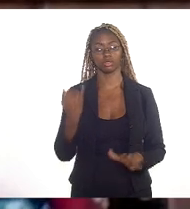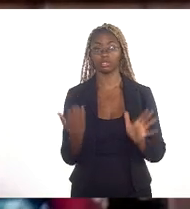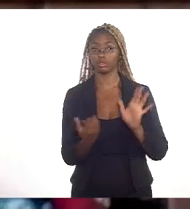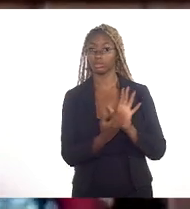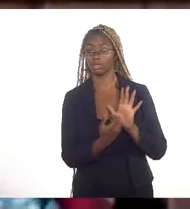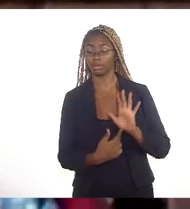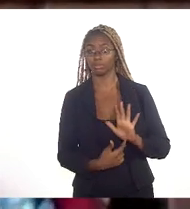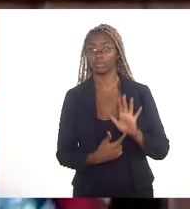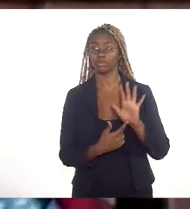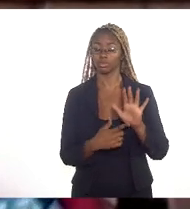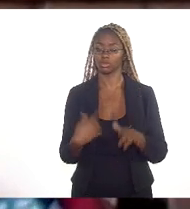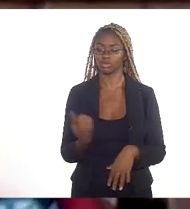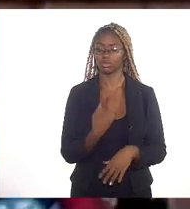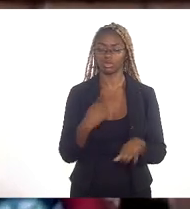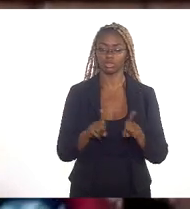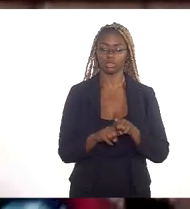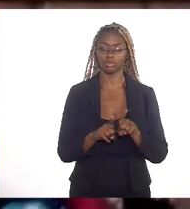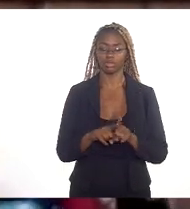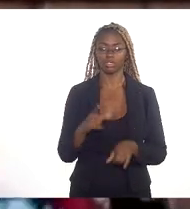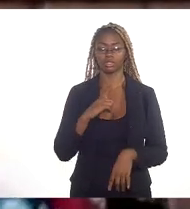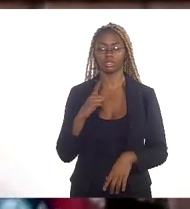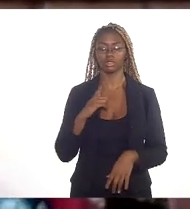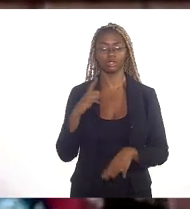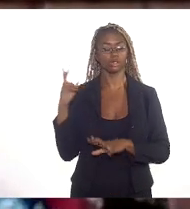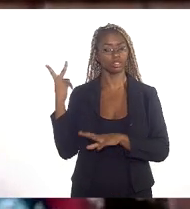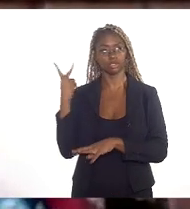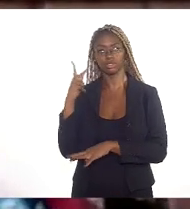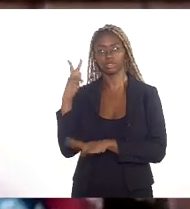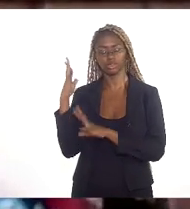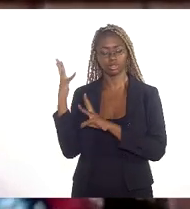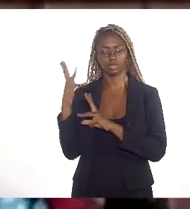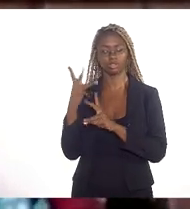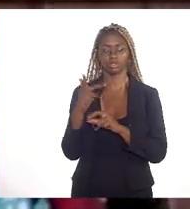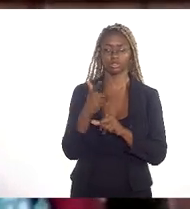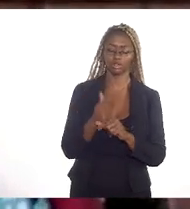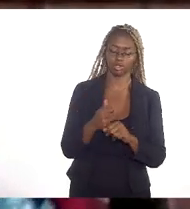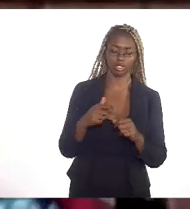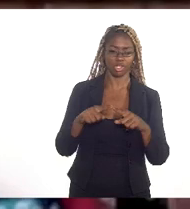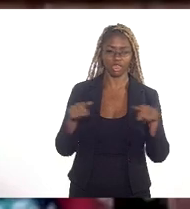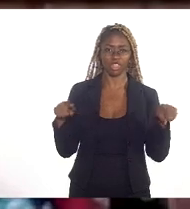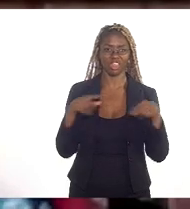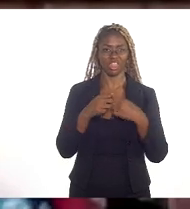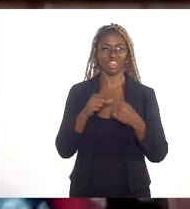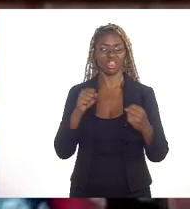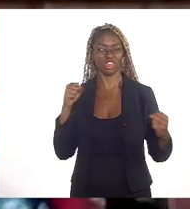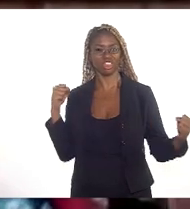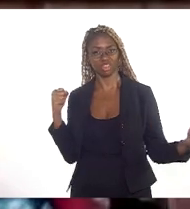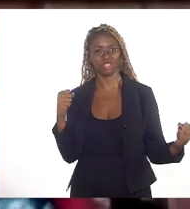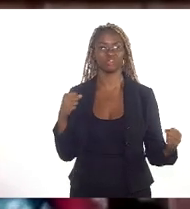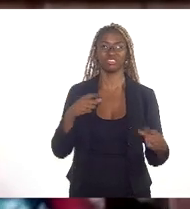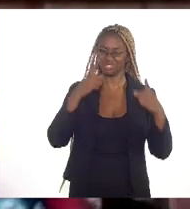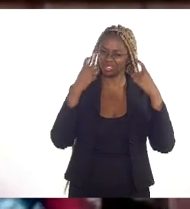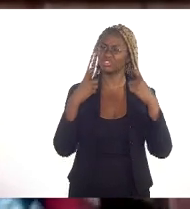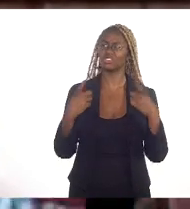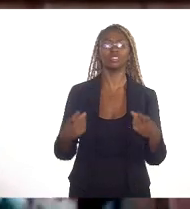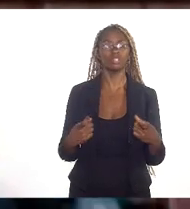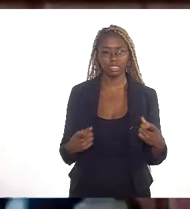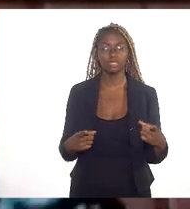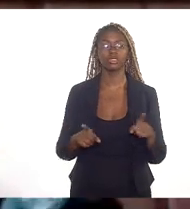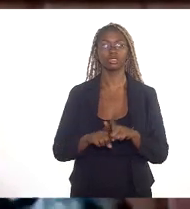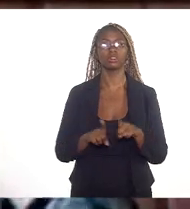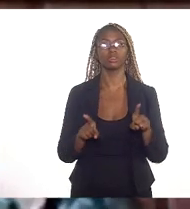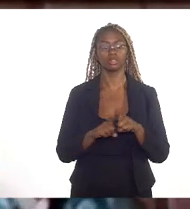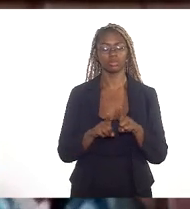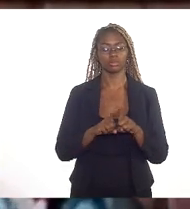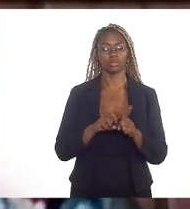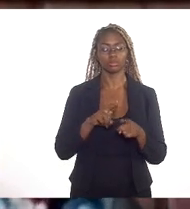também tem historicamente muitos conflitos fundiários, majoritariamente violentos, em virtude